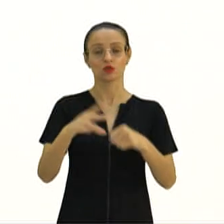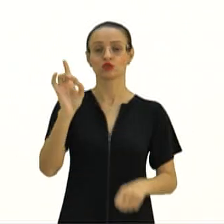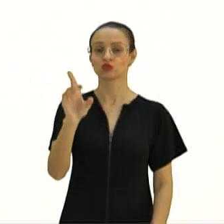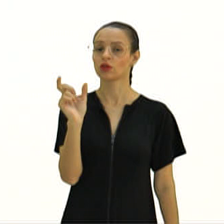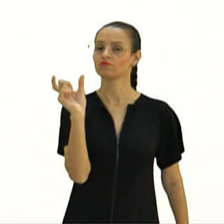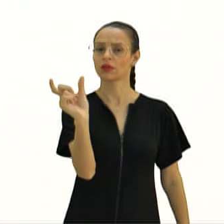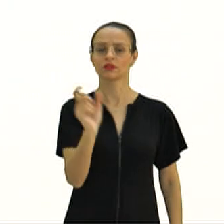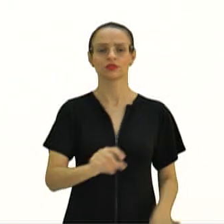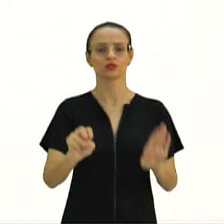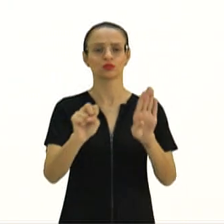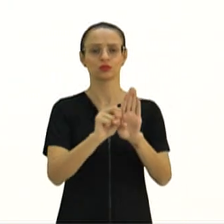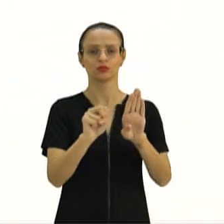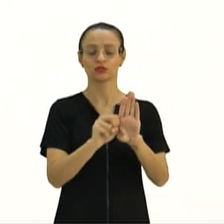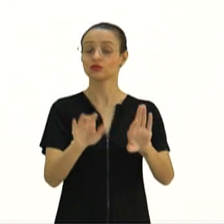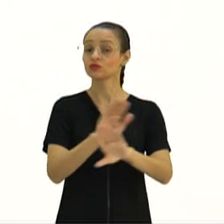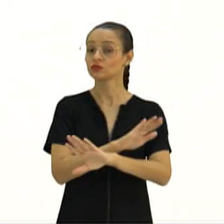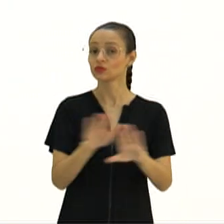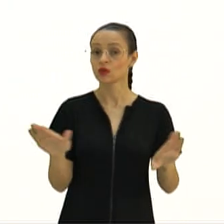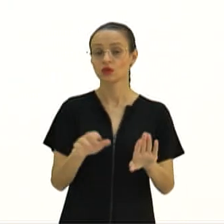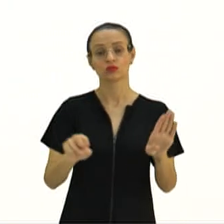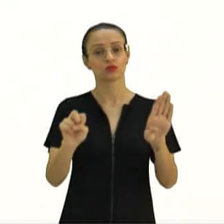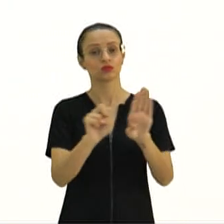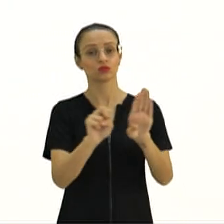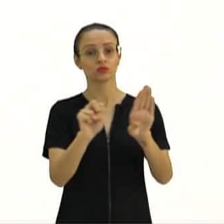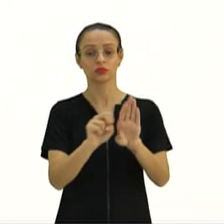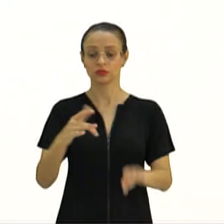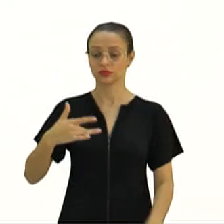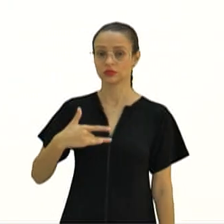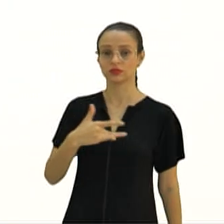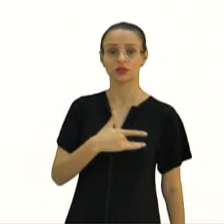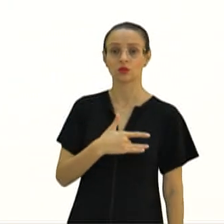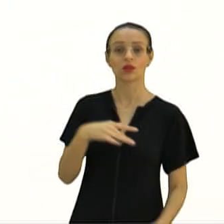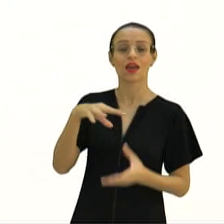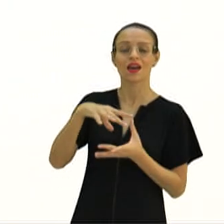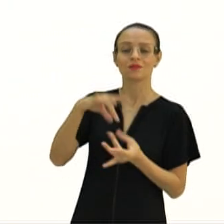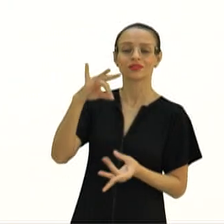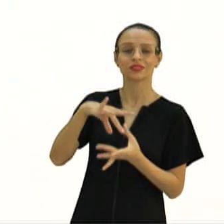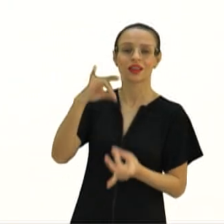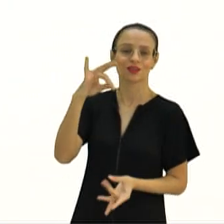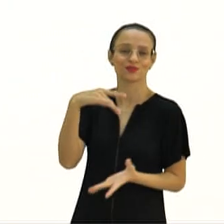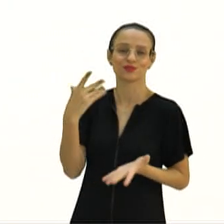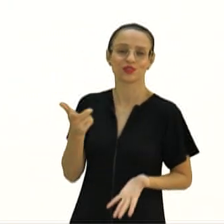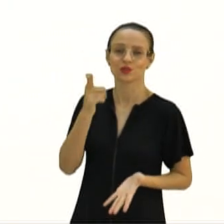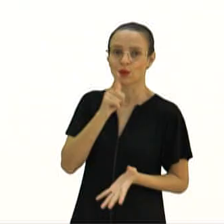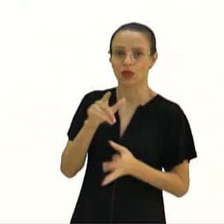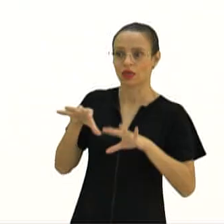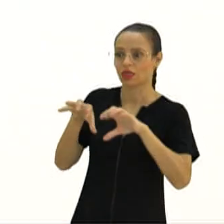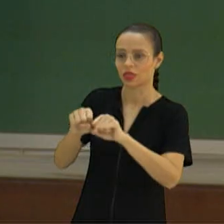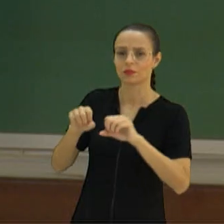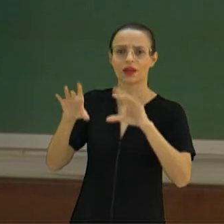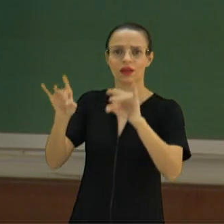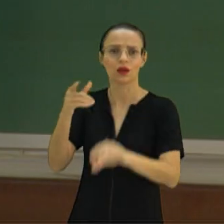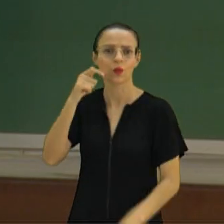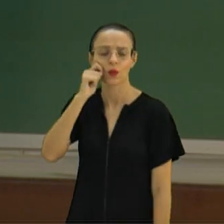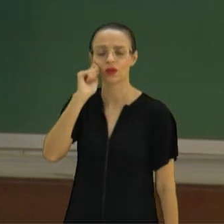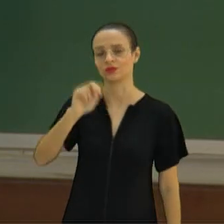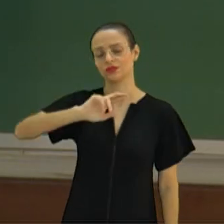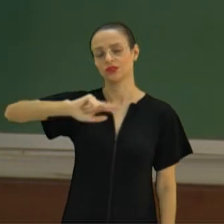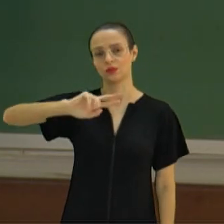um substantivo. O substantivo abstrato, saúde, você não consegue pegar, não é concreto,